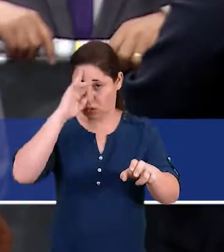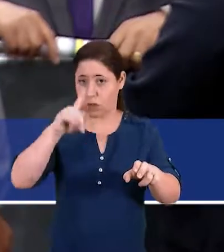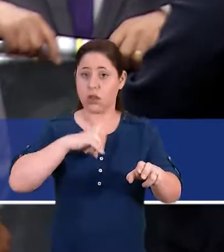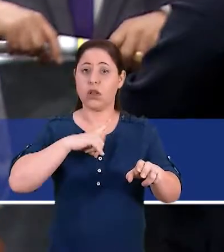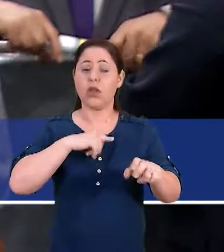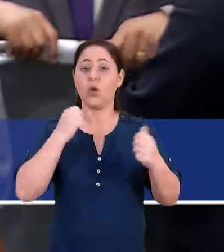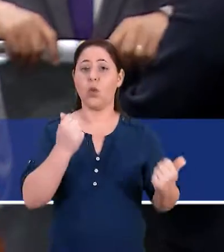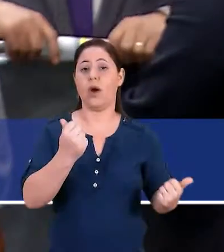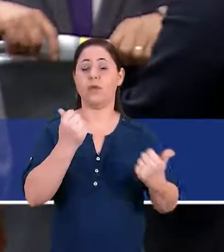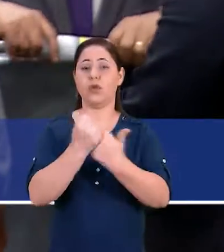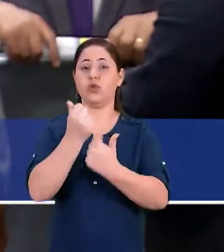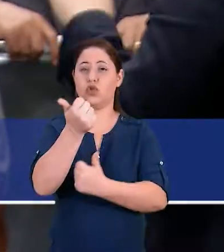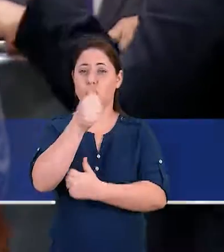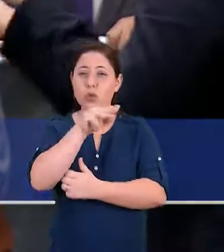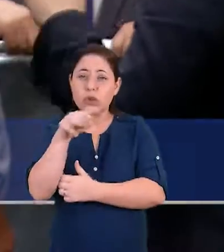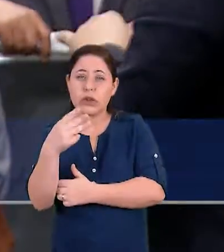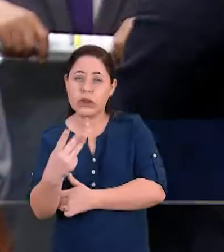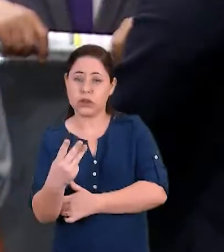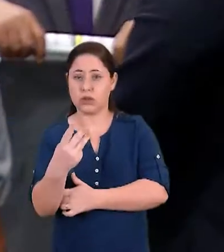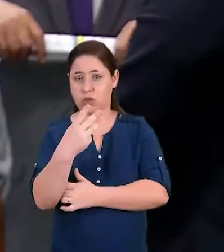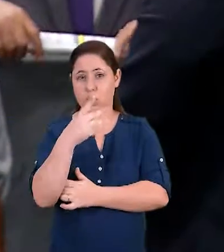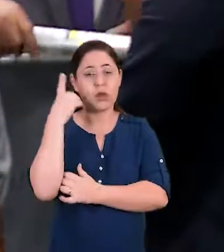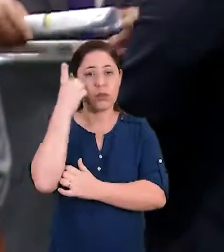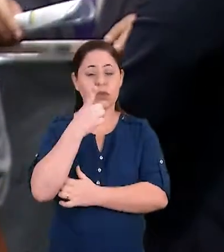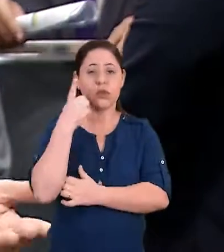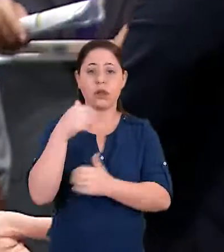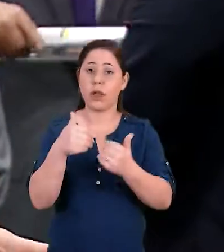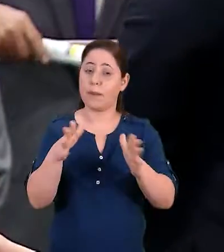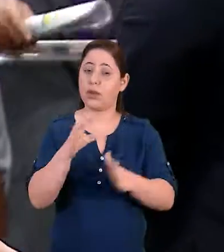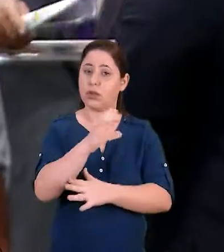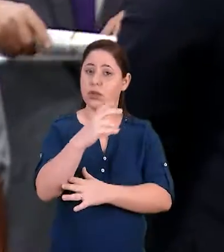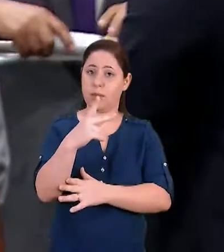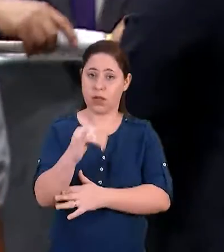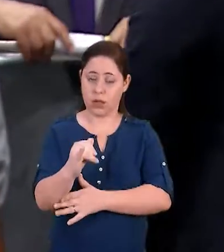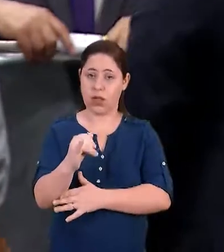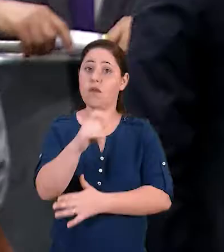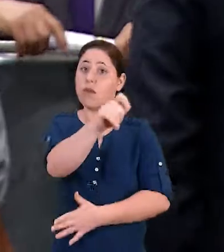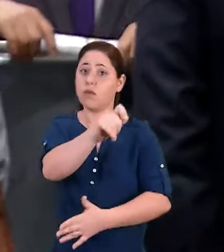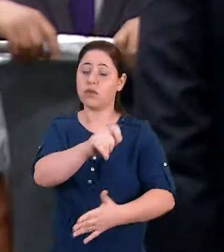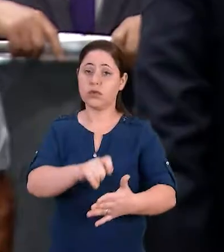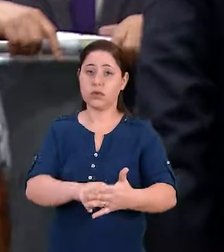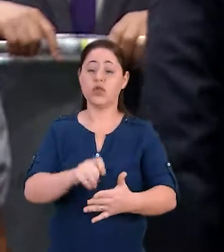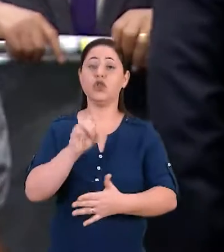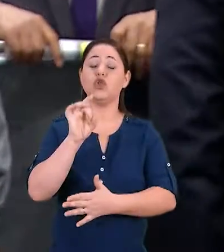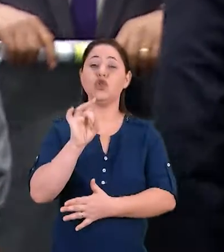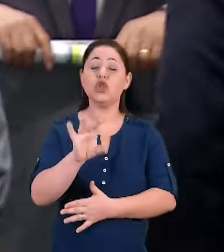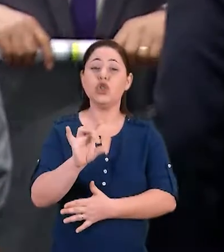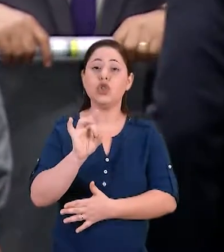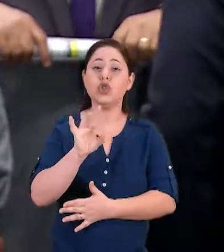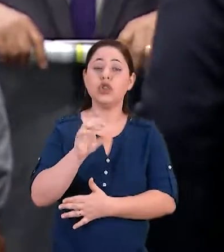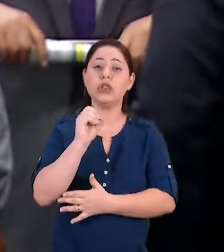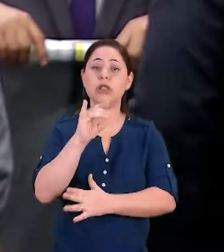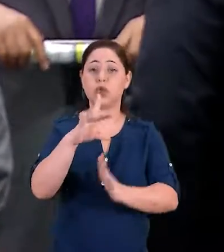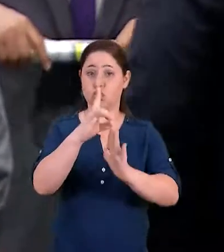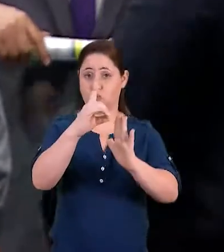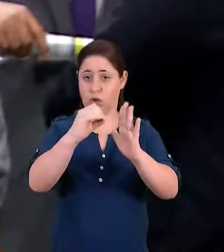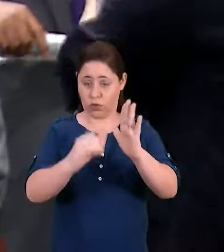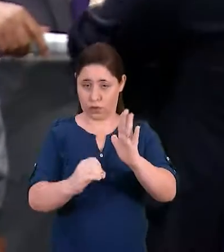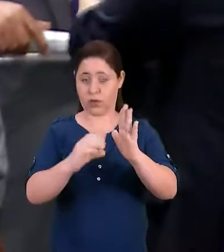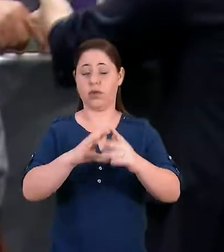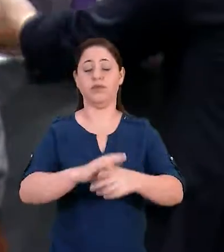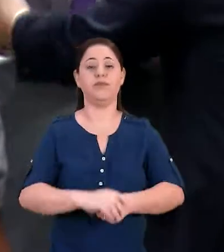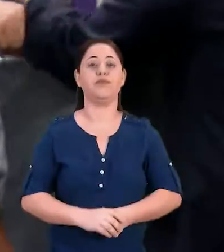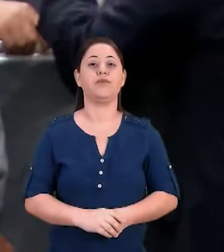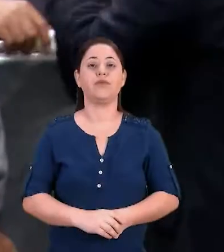documento deve ter o apoio de 1/3 dos parlamentares e a abertura da CPI será oficializada somente com a publicação